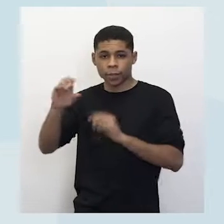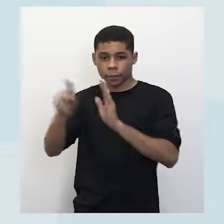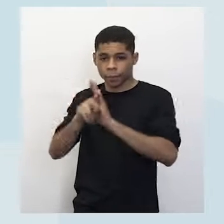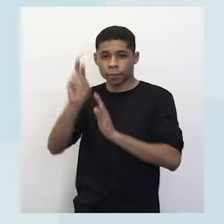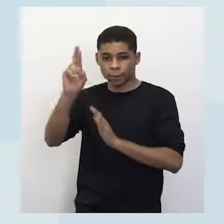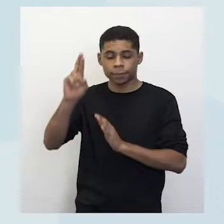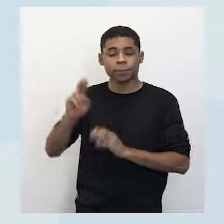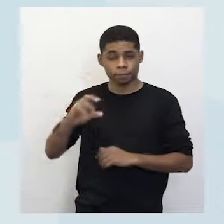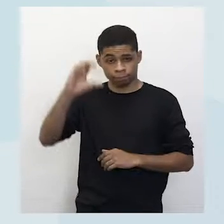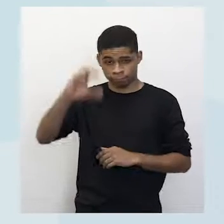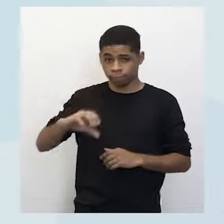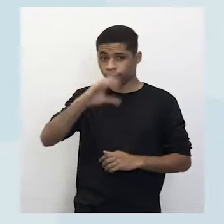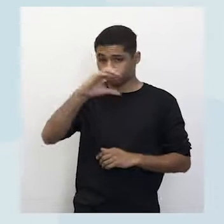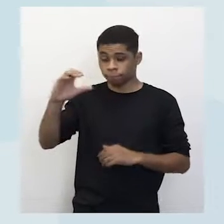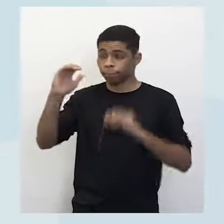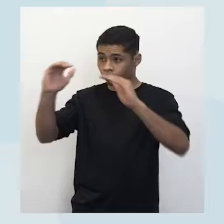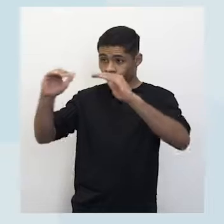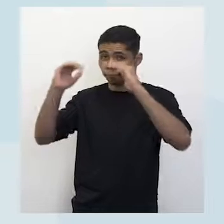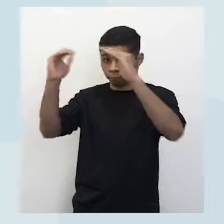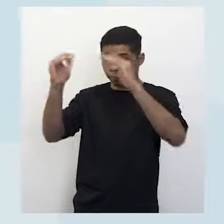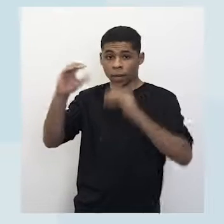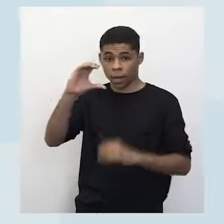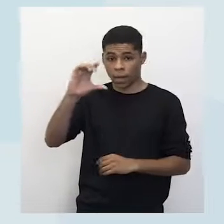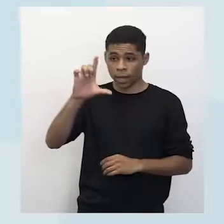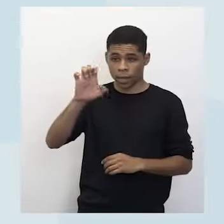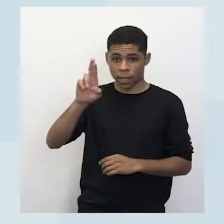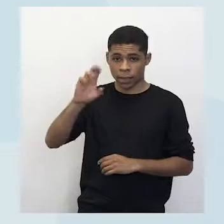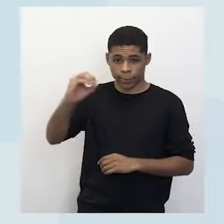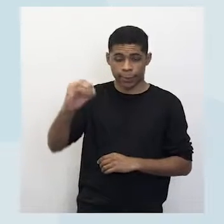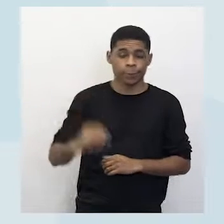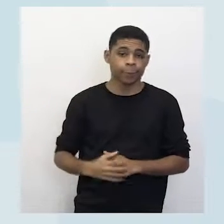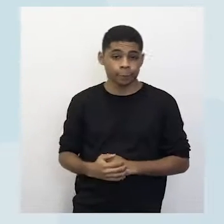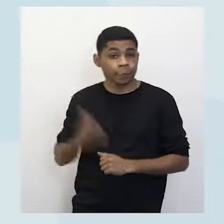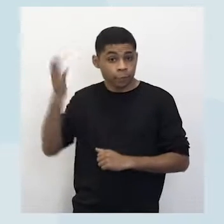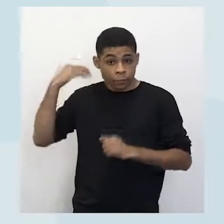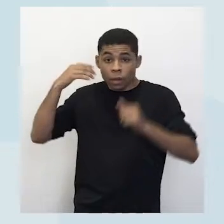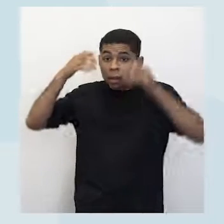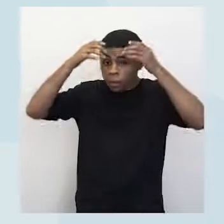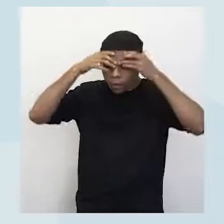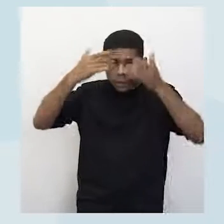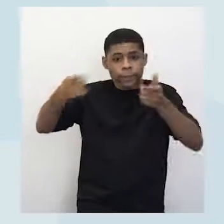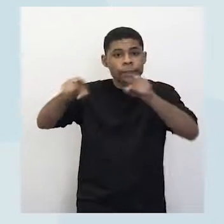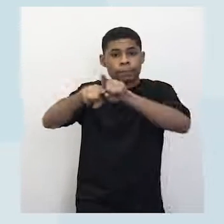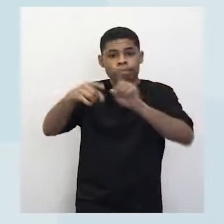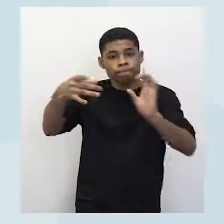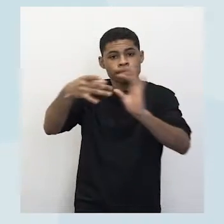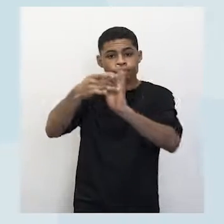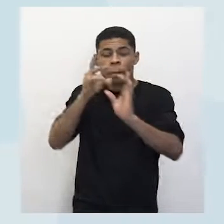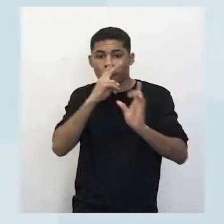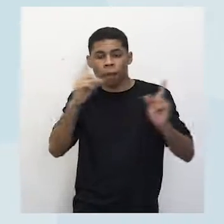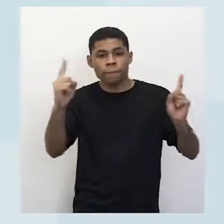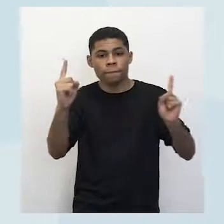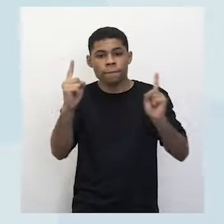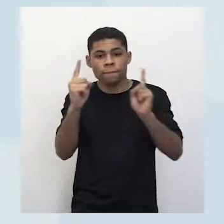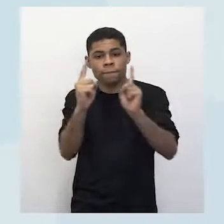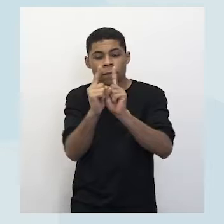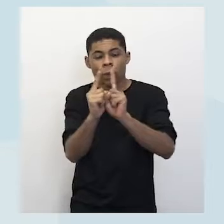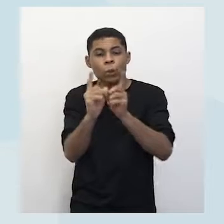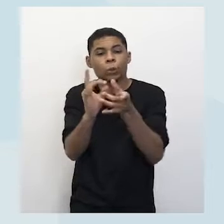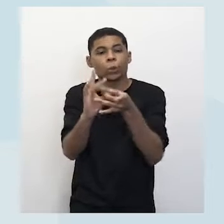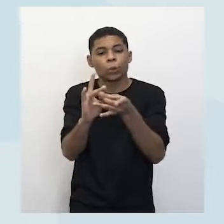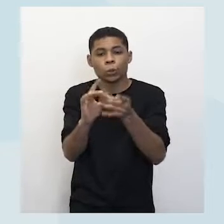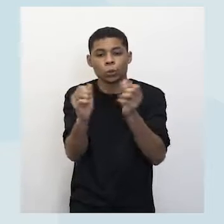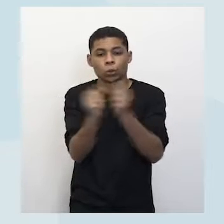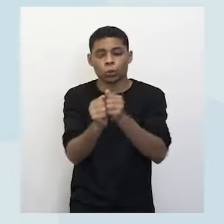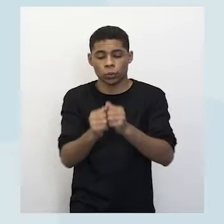a Igreja Católica e os reis vieram numa relação de aproximação e quando chega